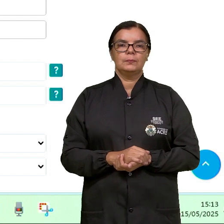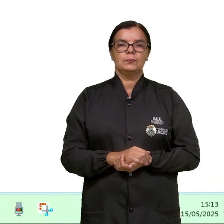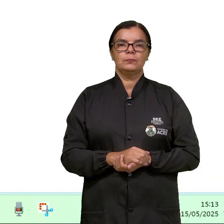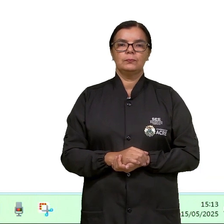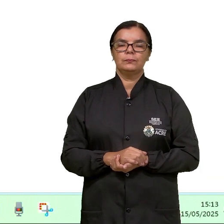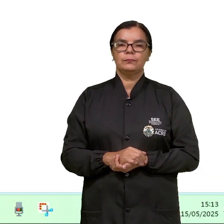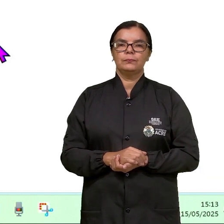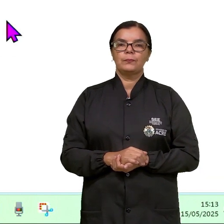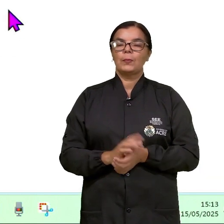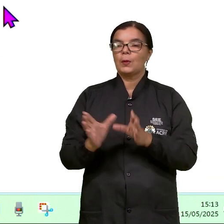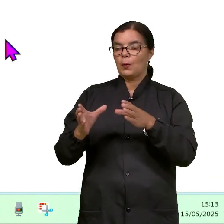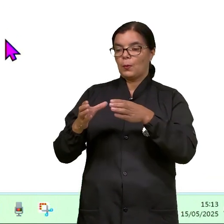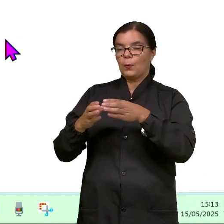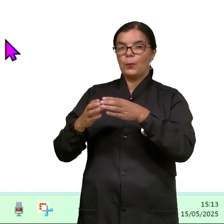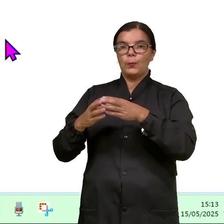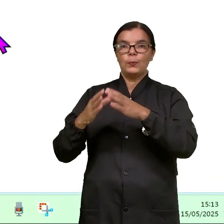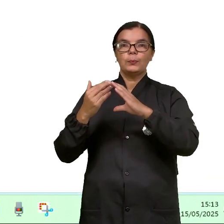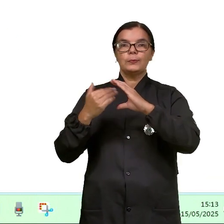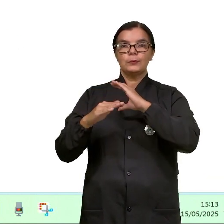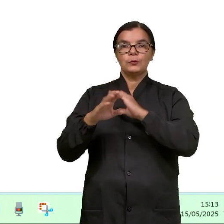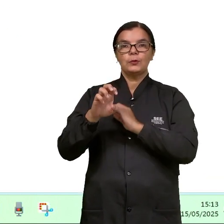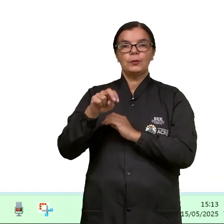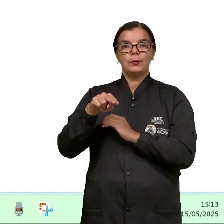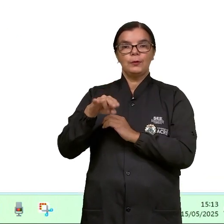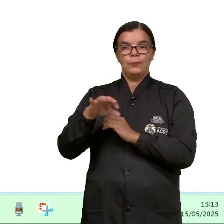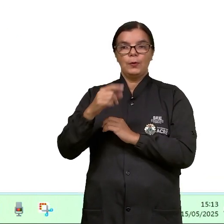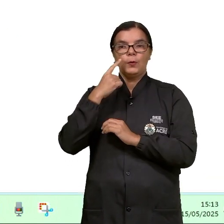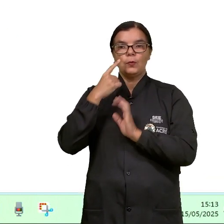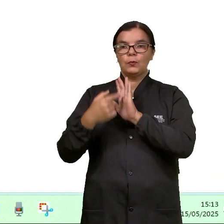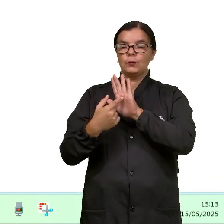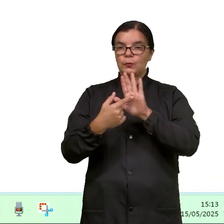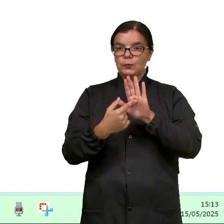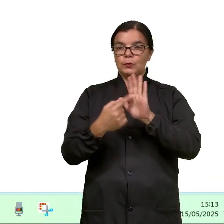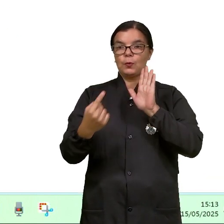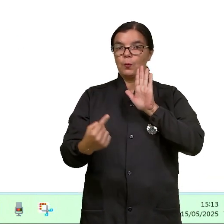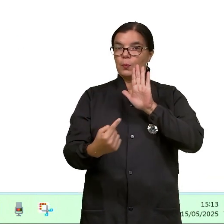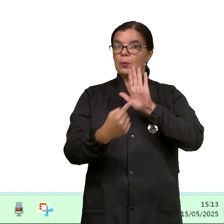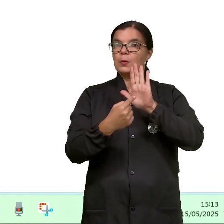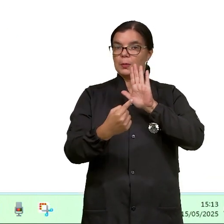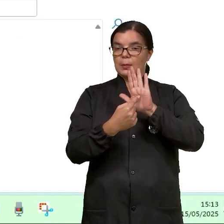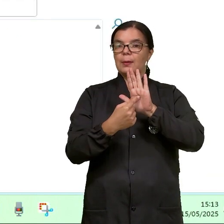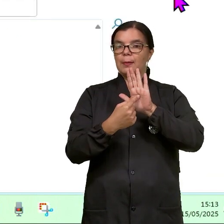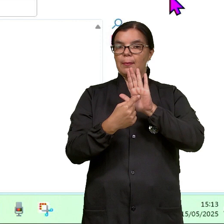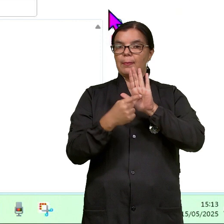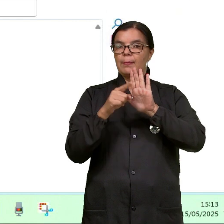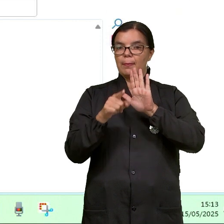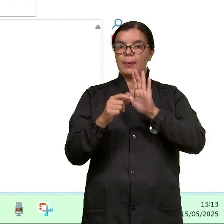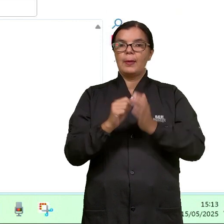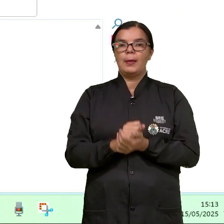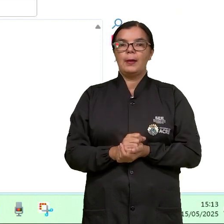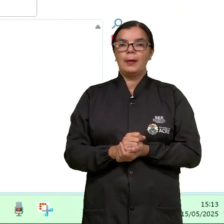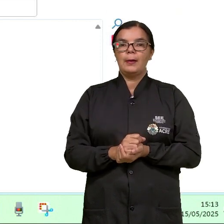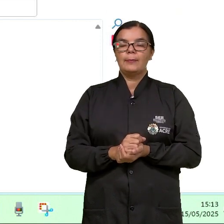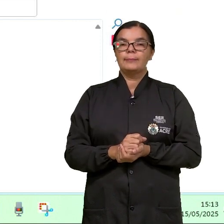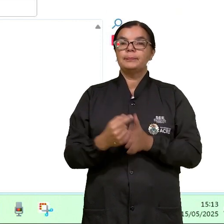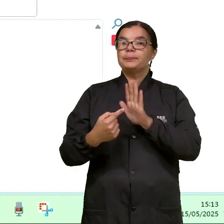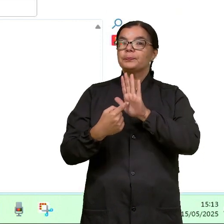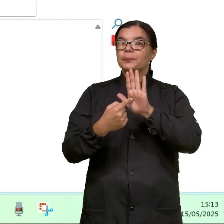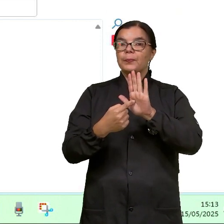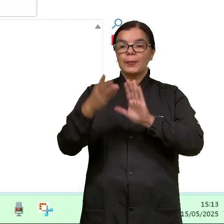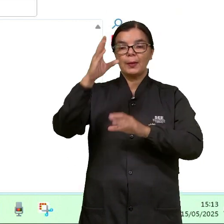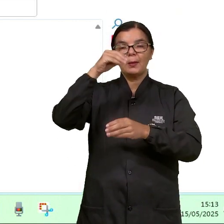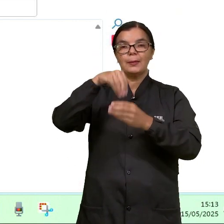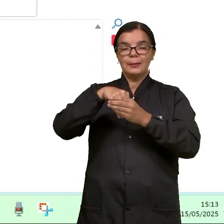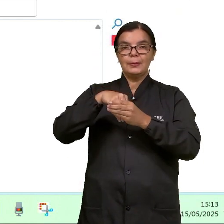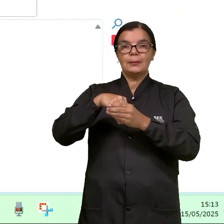Grupo de envio. Ó, eu tenho aqui, eu acabei de mostrar para vocês, tá? Se eu clicar aqui nesse íconezinho aqui, ó, vai me trazer para dentro do grupo que